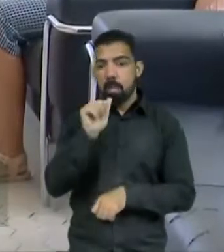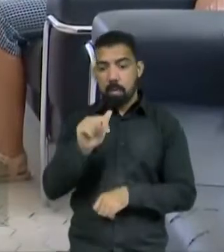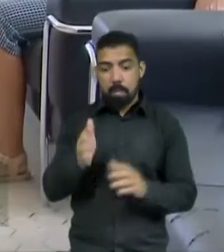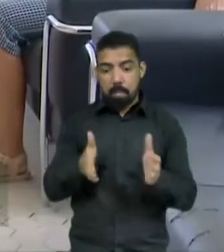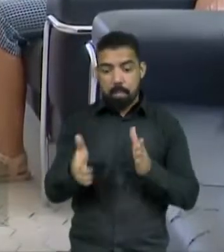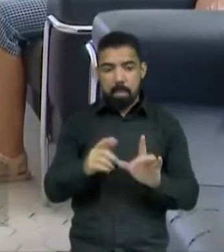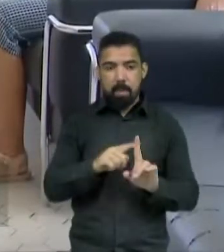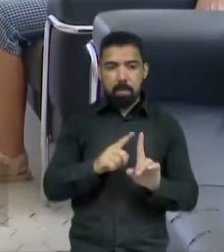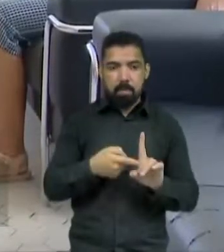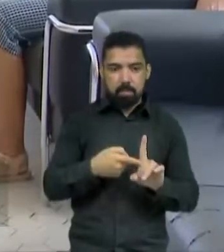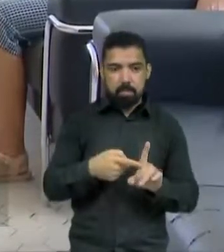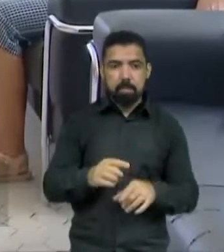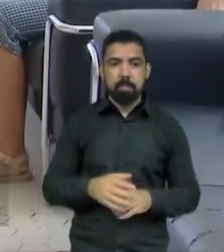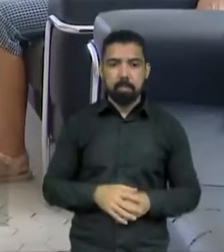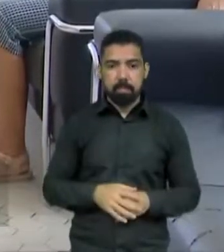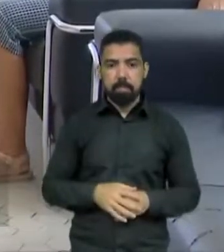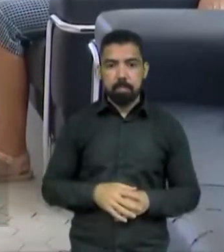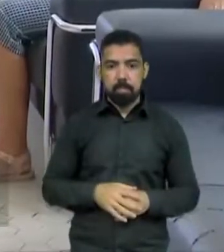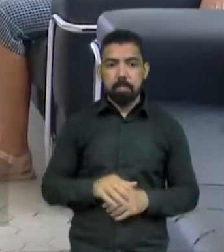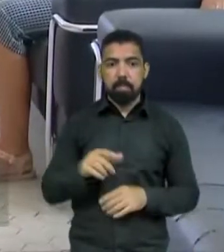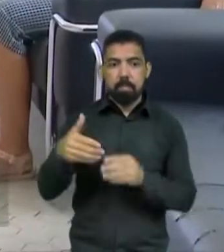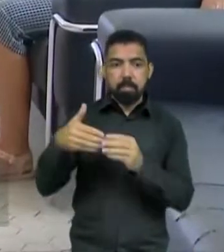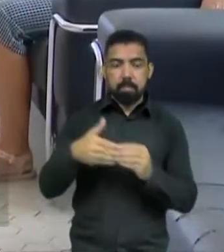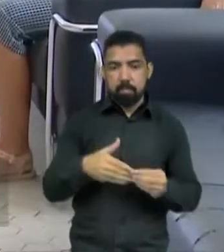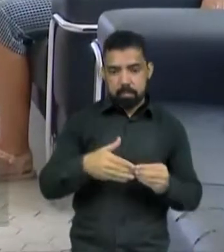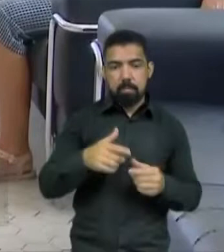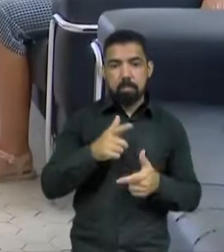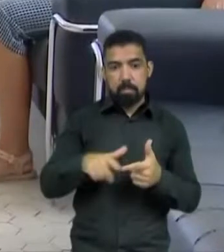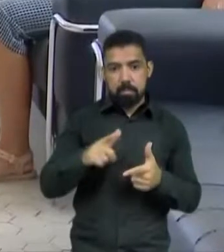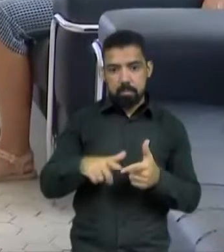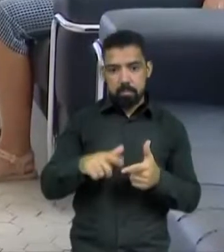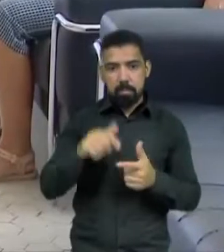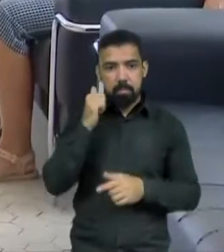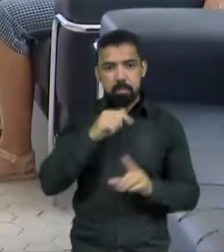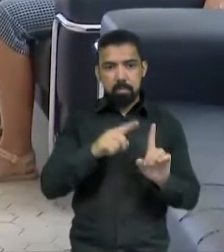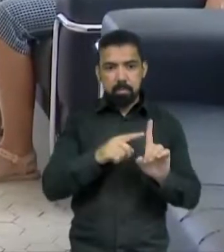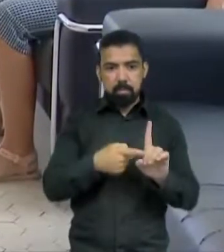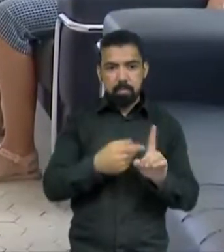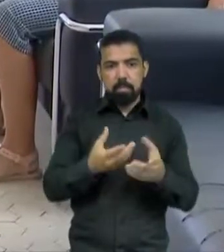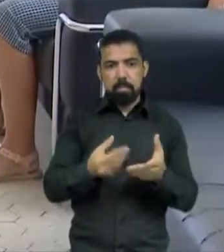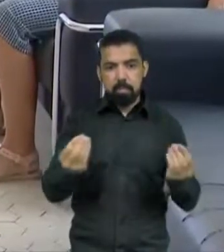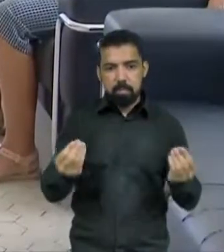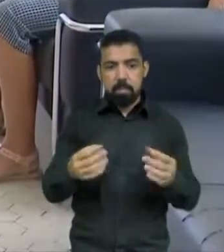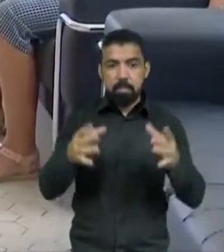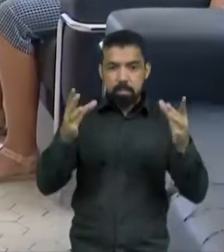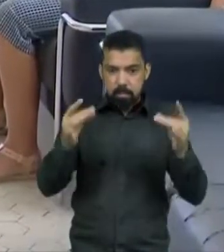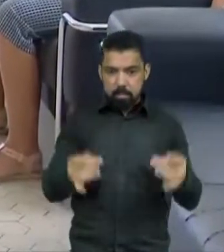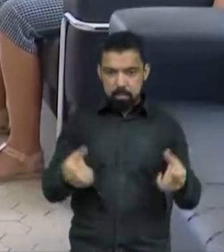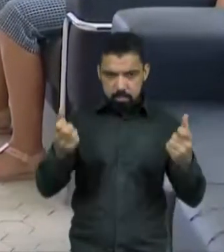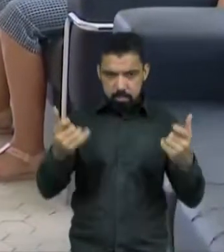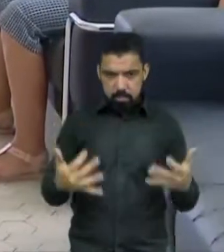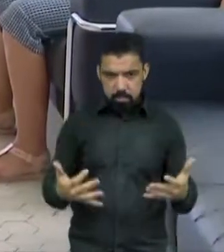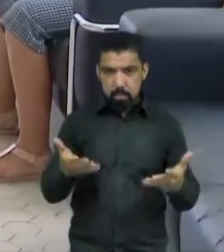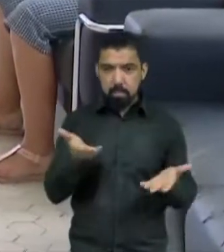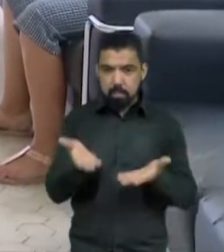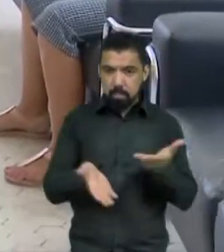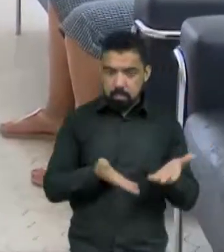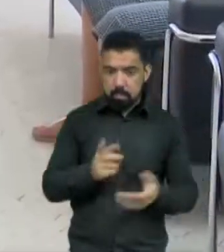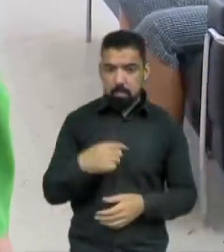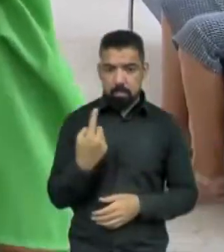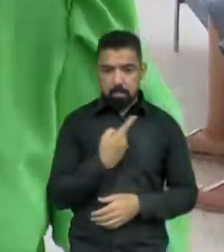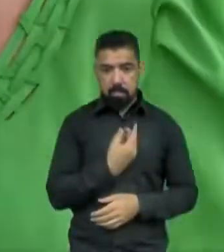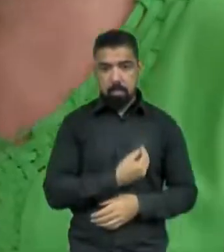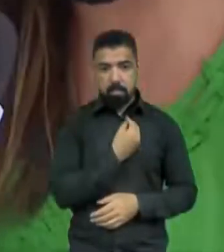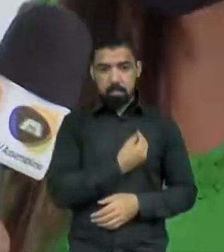O uso do álcool que traz uma série de malefícios para as grávidas. E para dar mais detalhes sobre os cuidados, estamos aqui com o